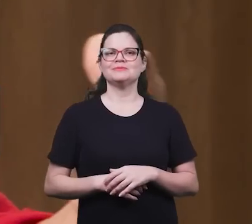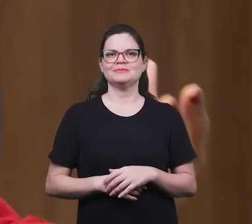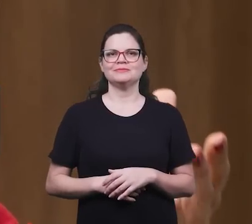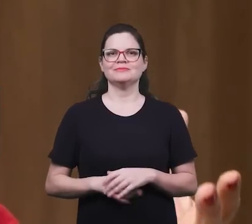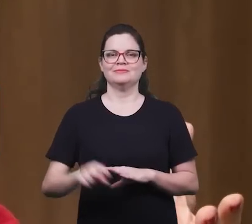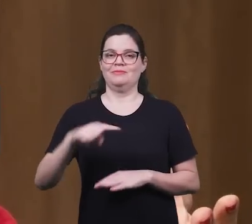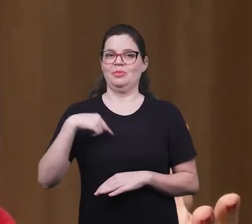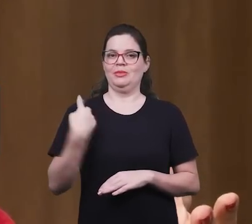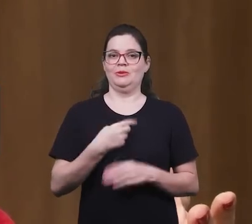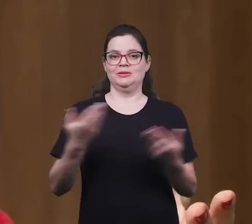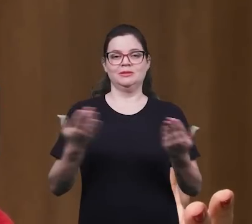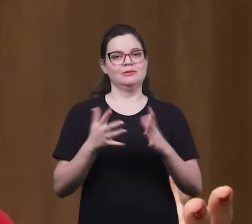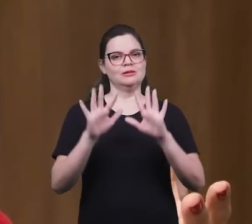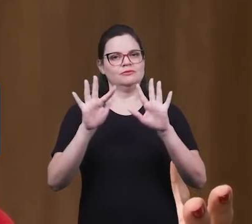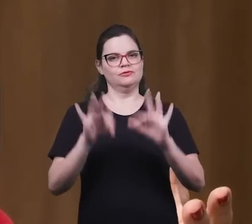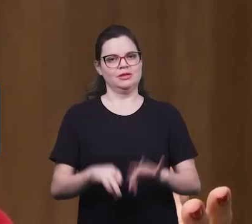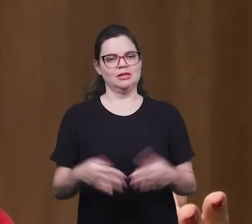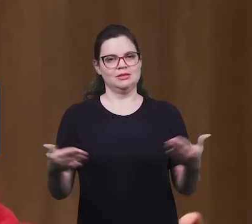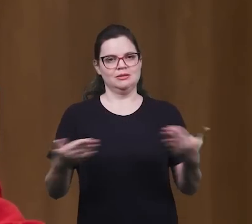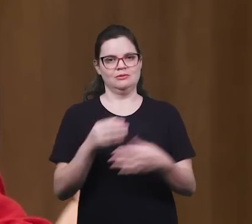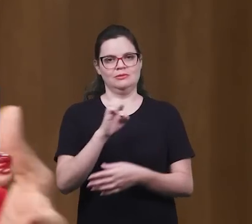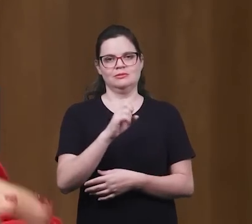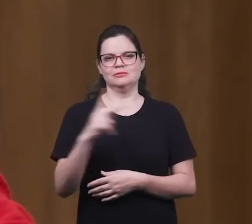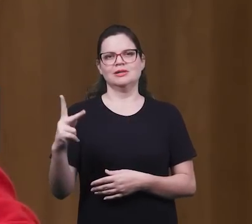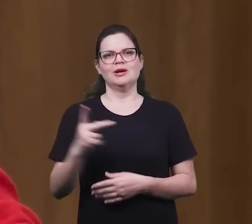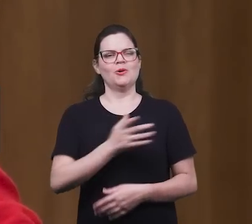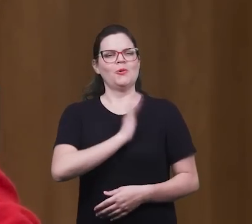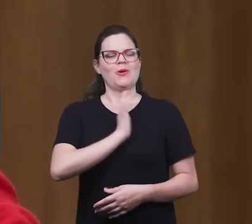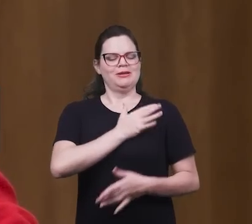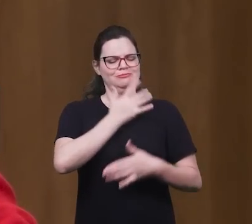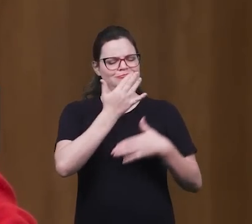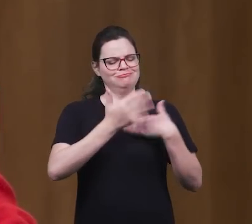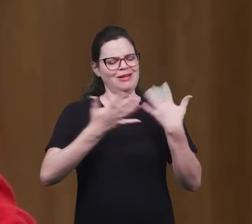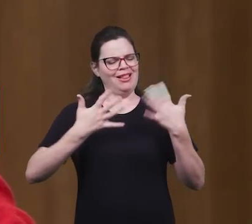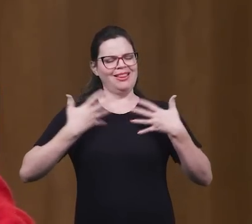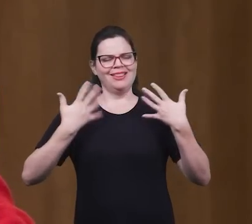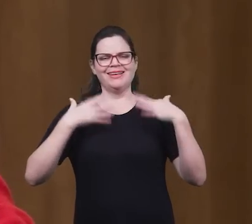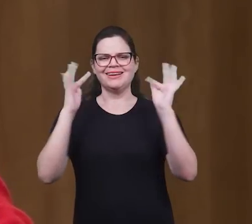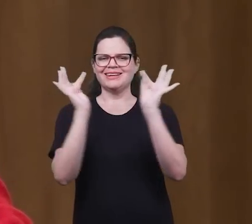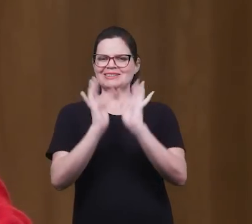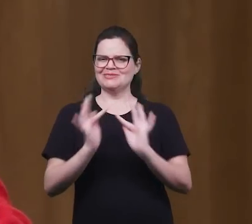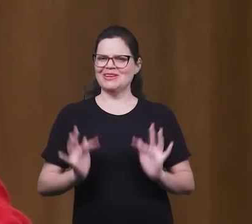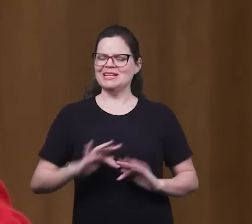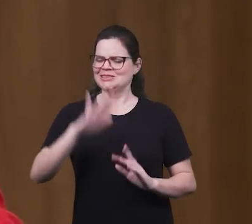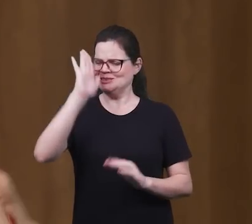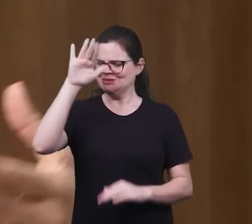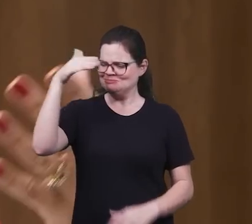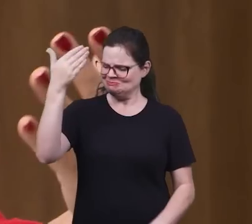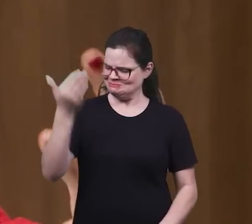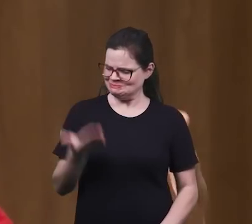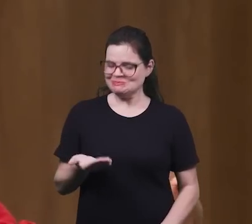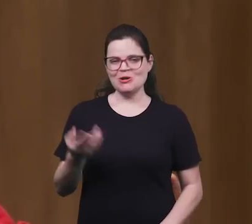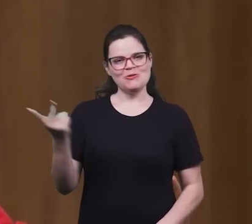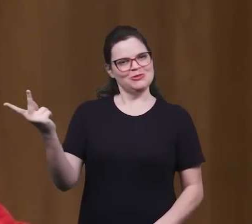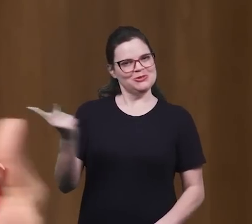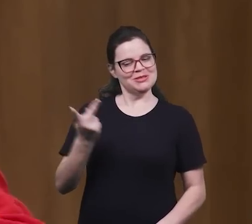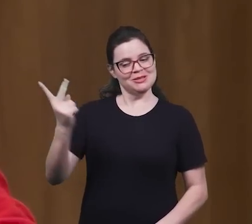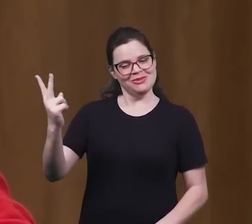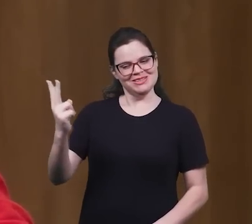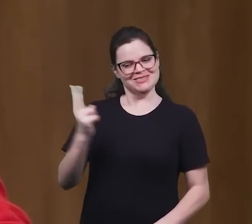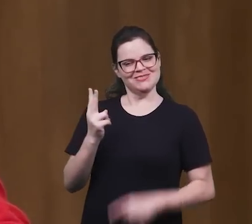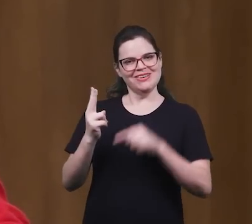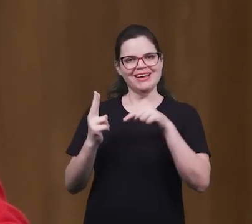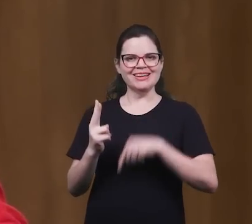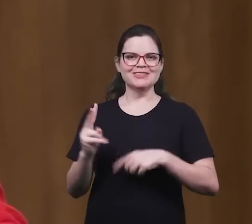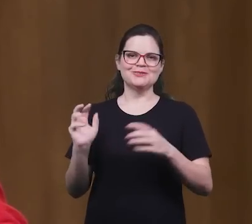Nós estamos encerrando este episódio com o coração cheio de alegria, honradas por estarmos recebendo